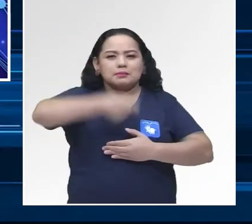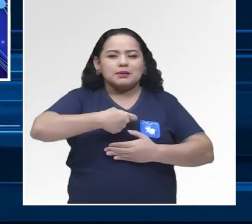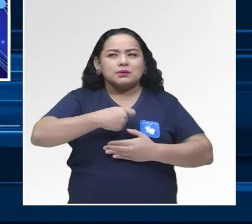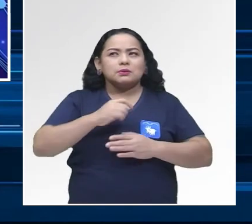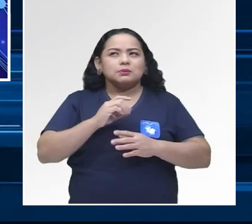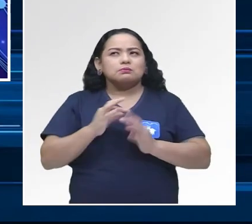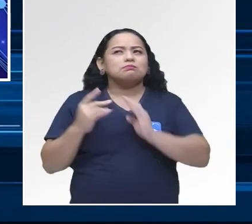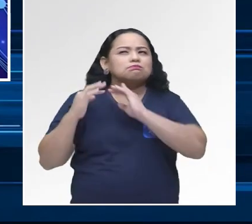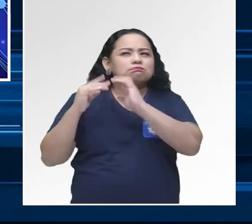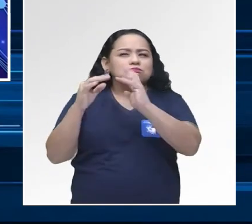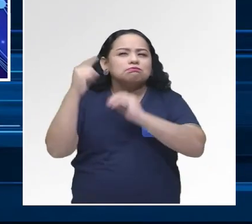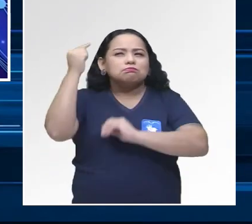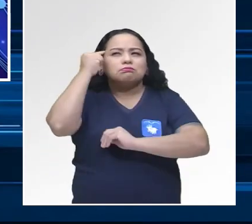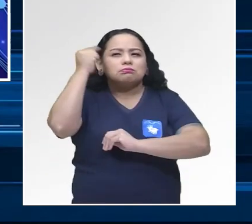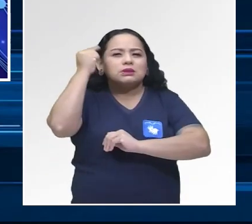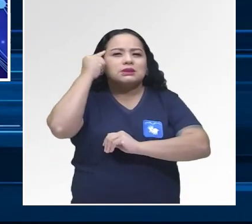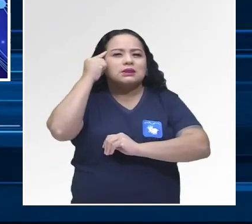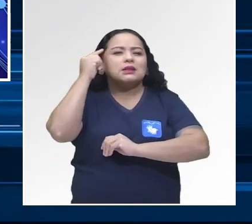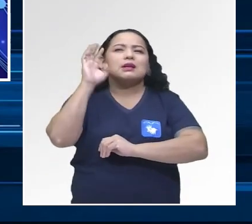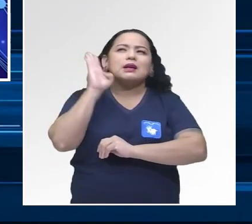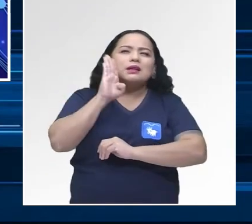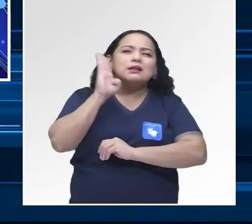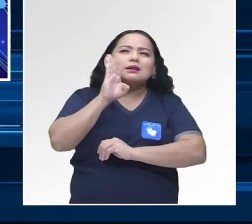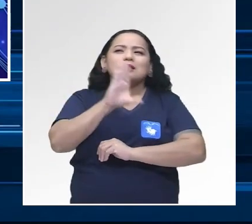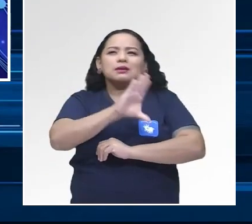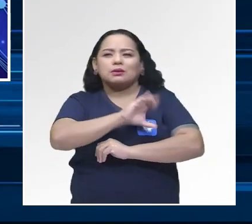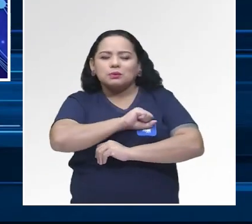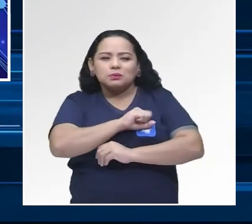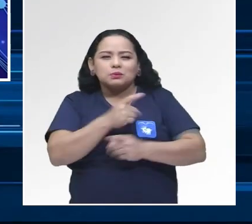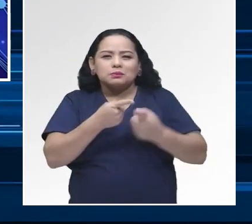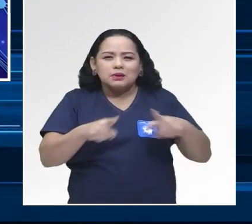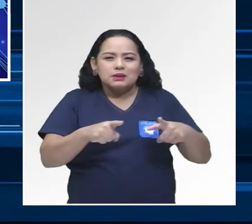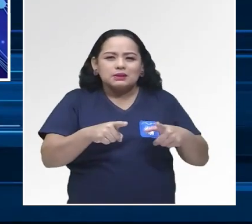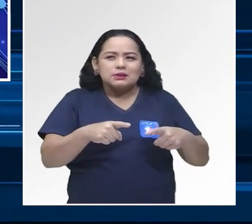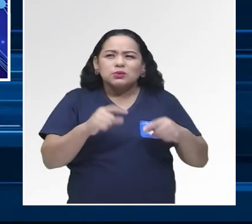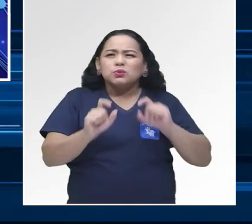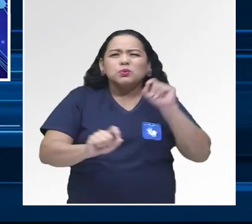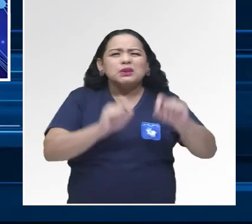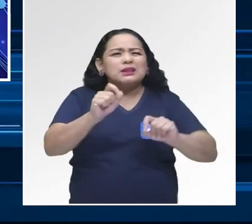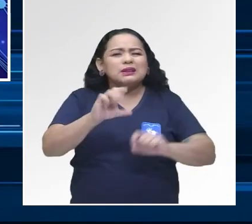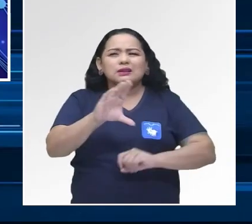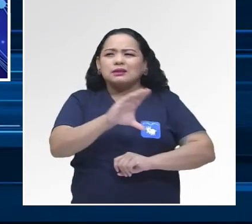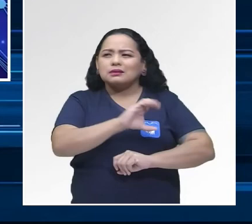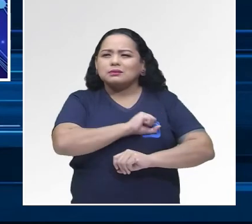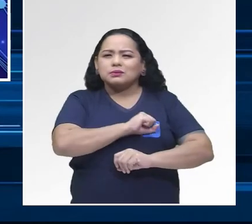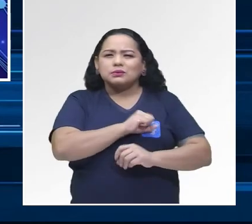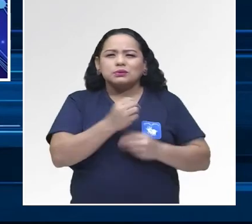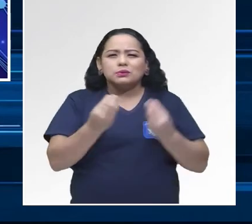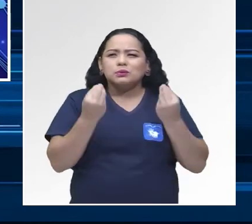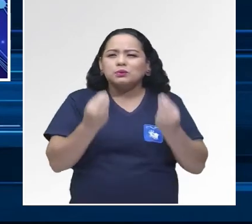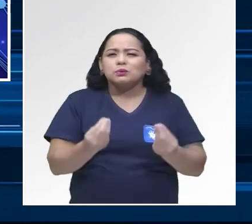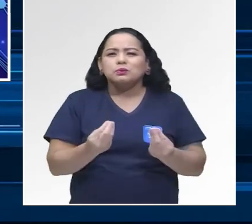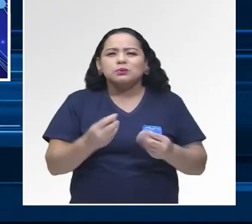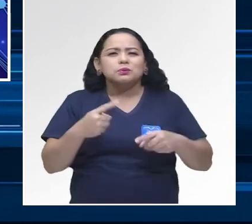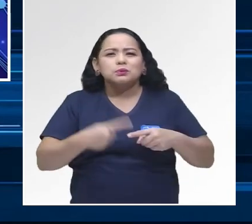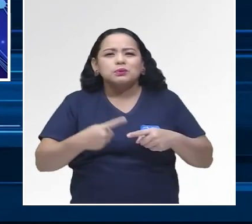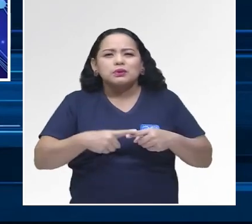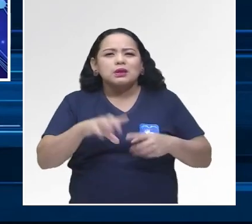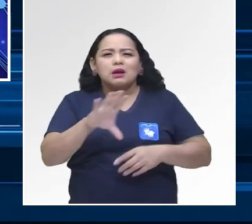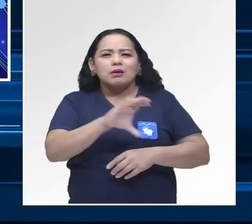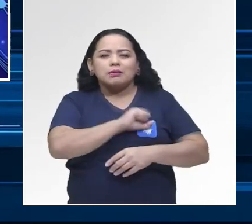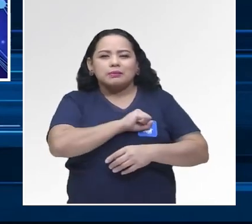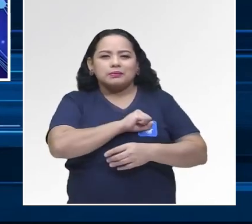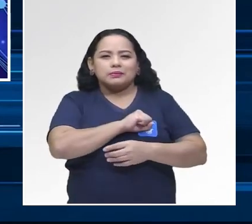bom, é legal, né, o amor, mas realmente o que é isso, cara? O que é isso, né? Que leva